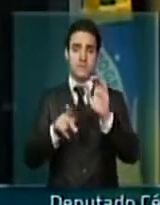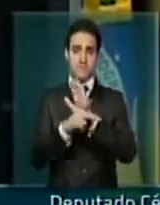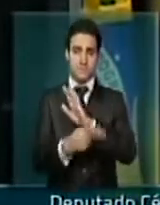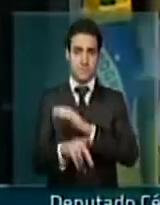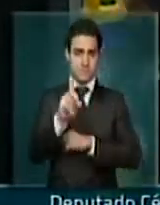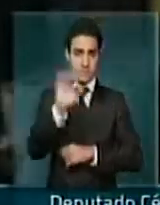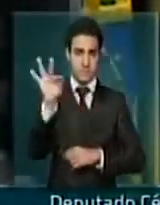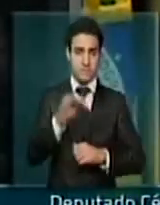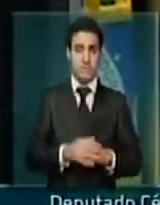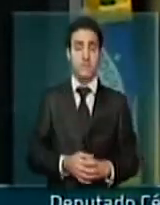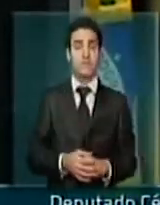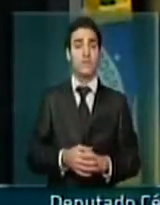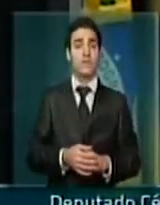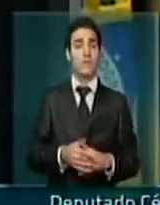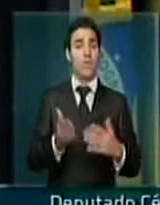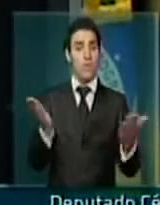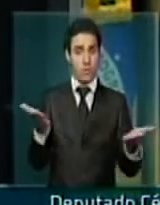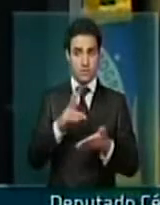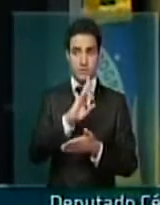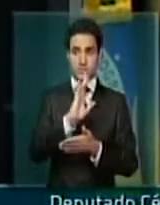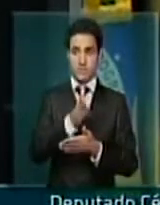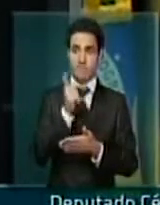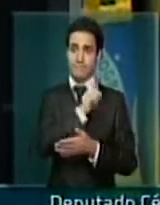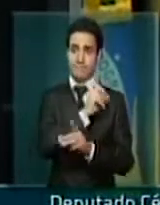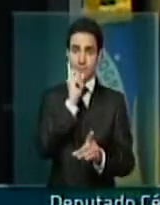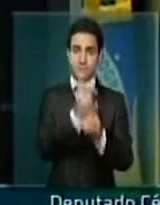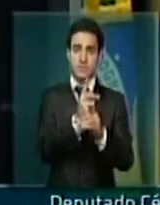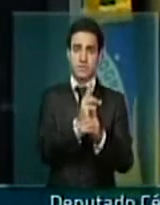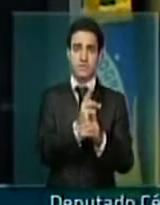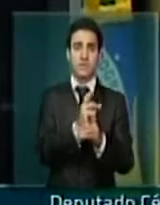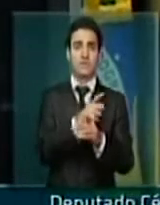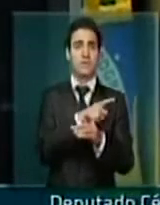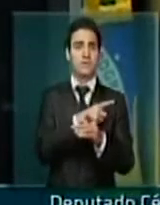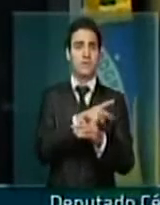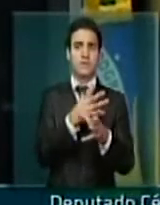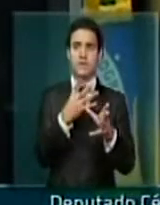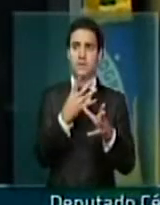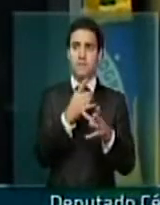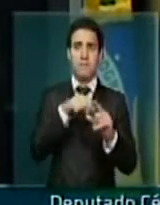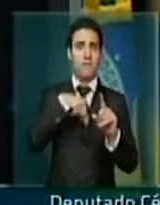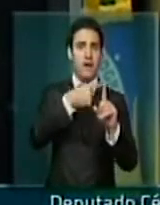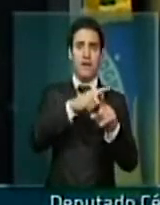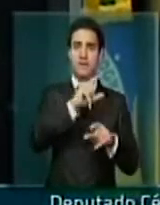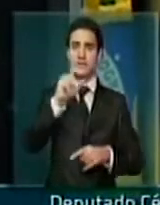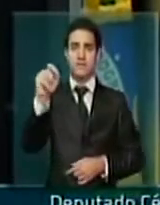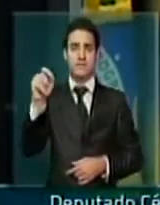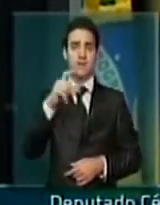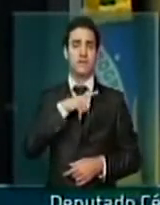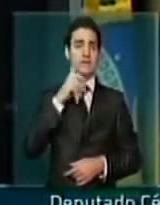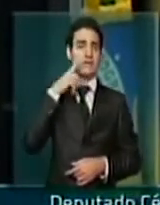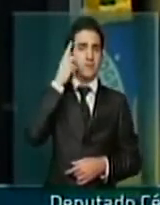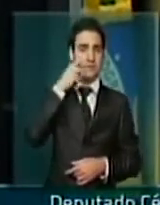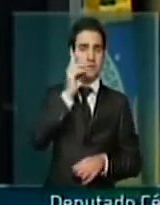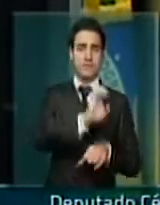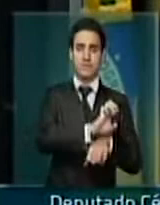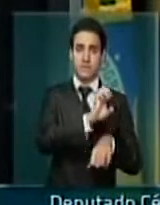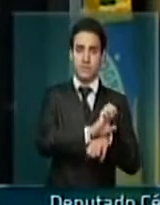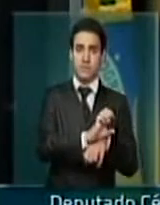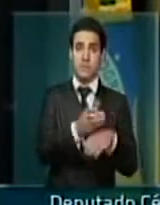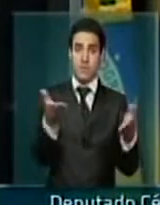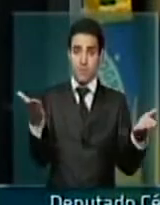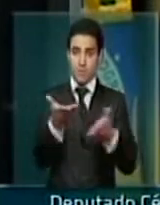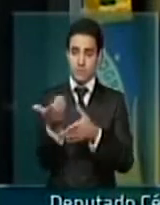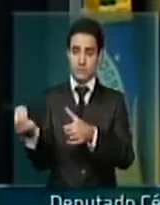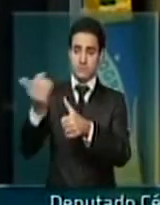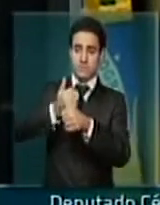Desses, hoje já identifiquei nesta casa mais de uma centena de deputados estaduais e que hoje